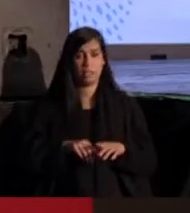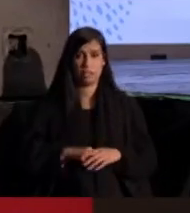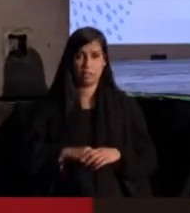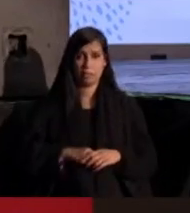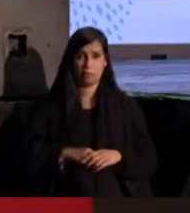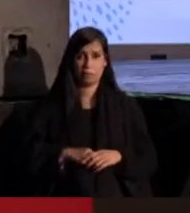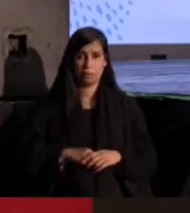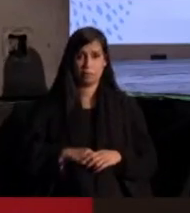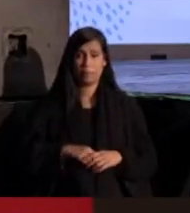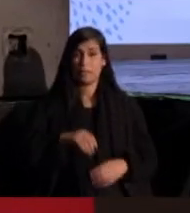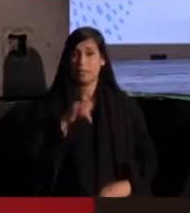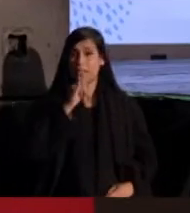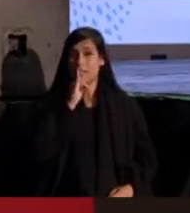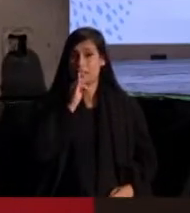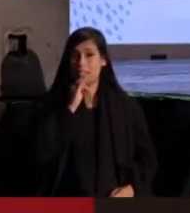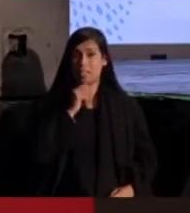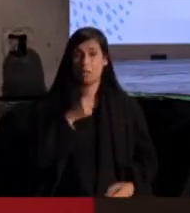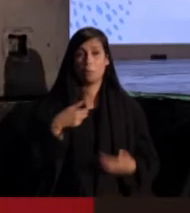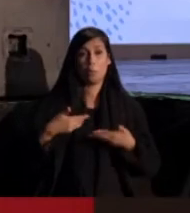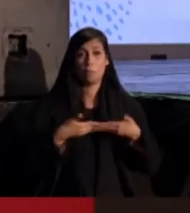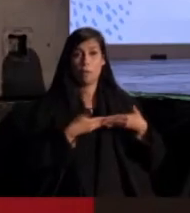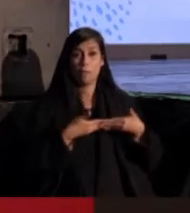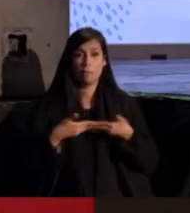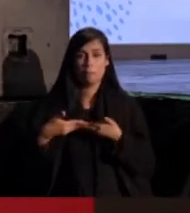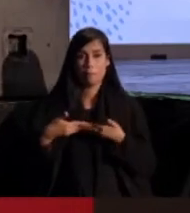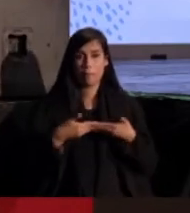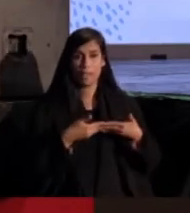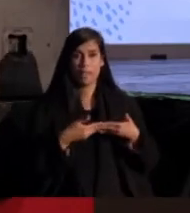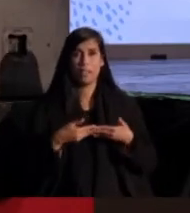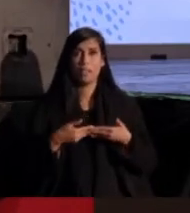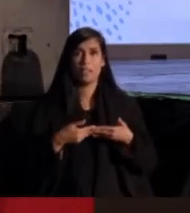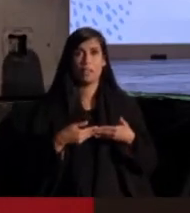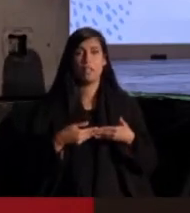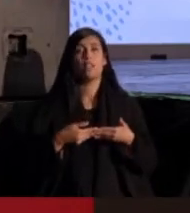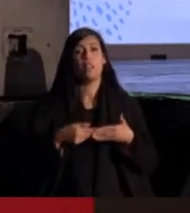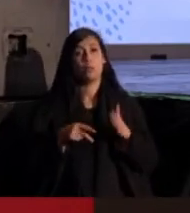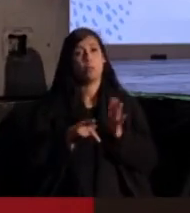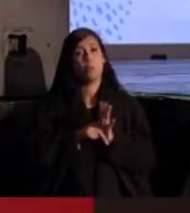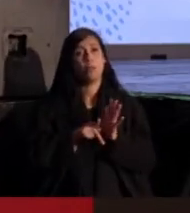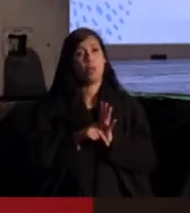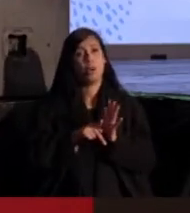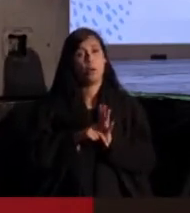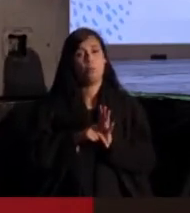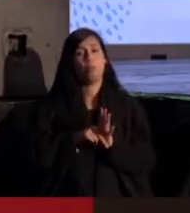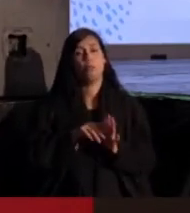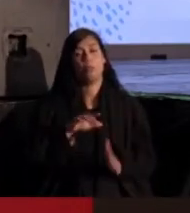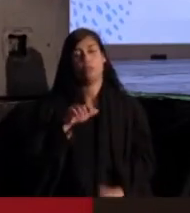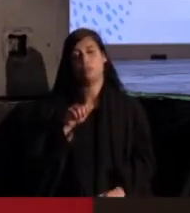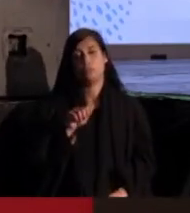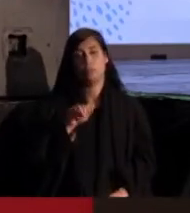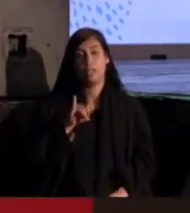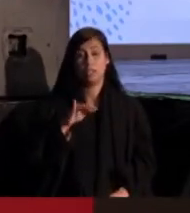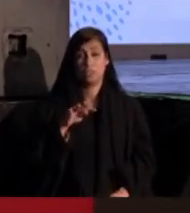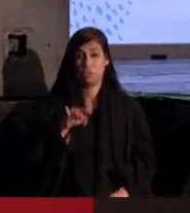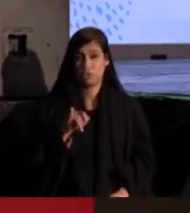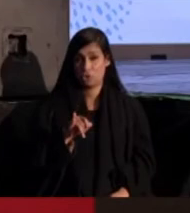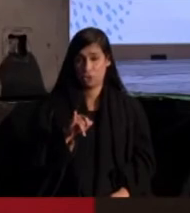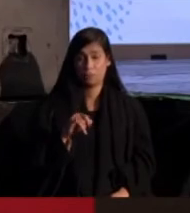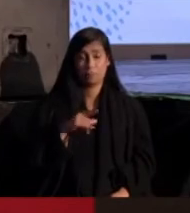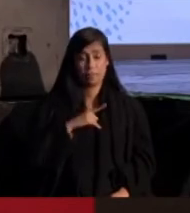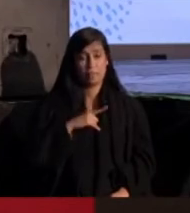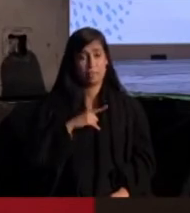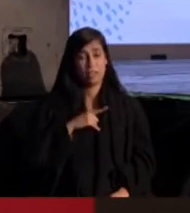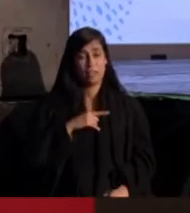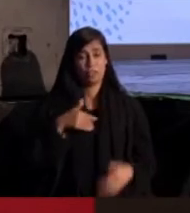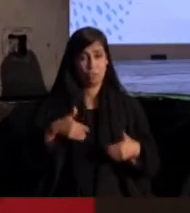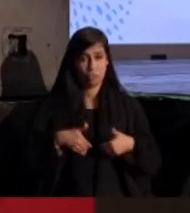quando ele tem fome, ele berra. E terá que ter a sua fome, a sua necessidade saciada. Não há mediação possível,